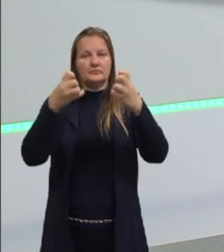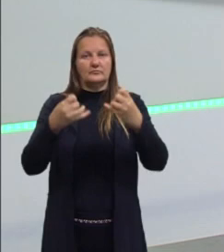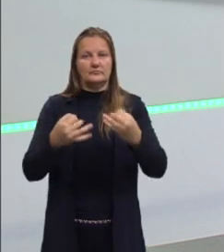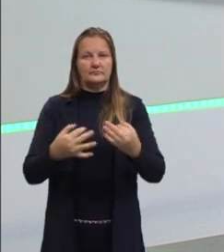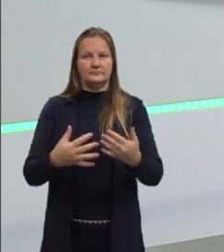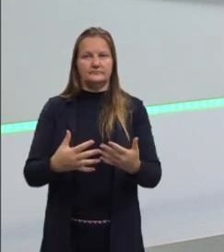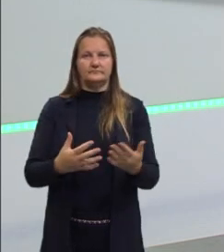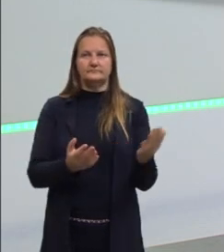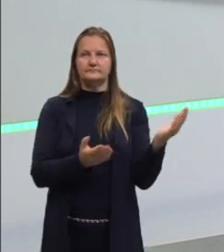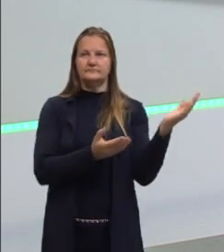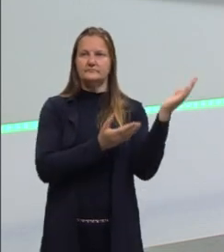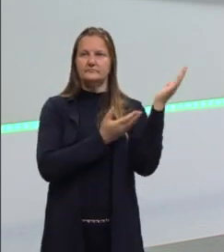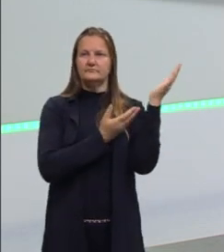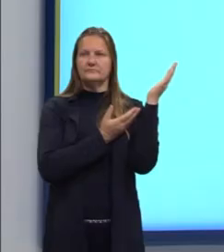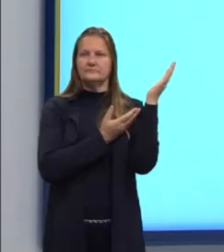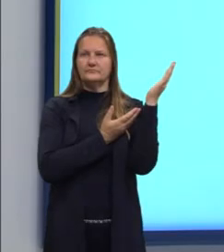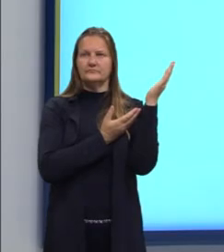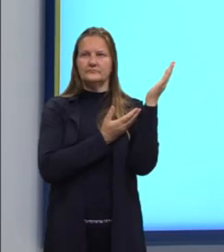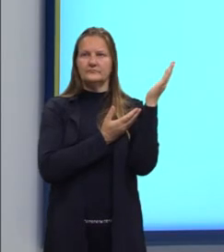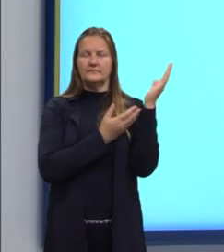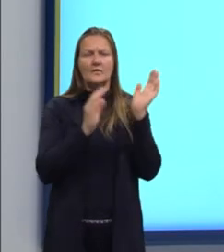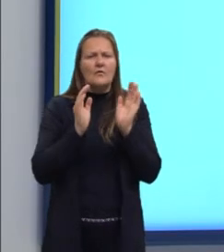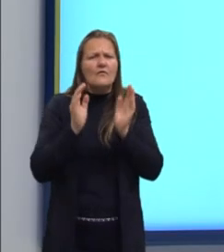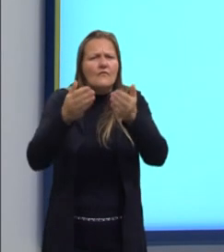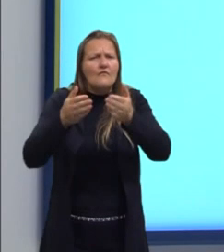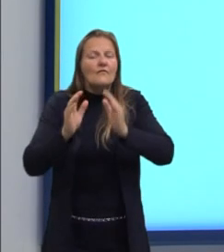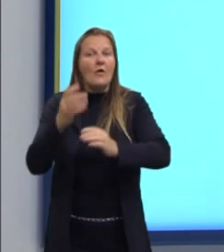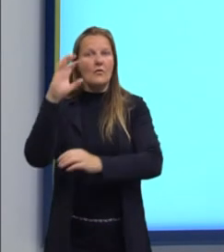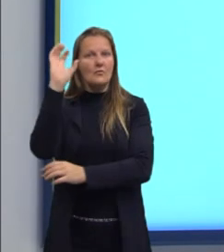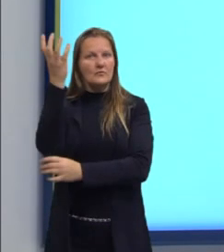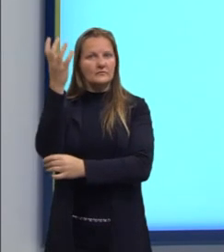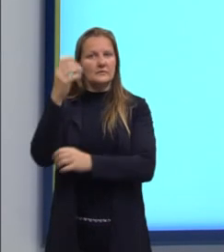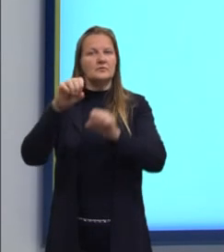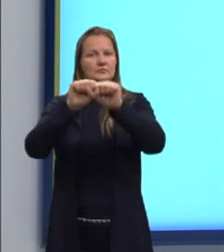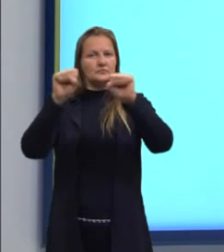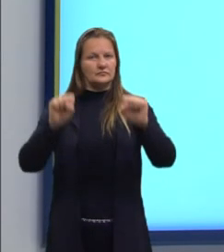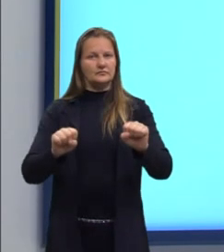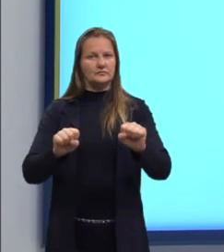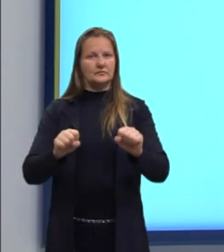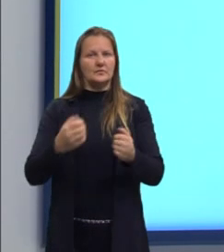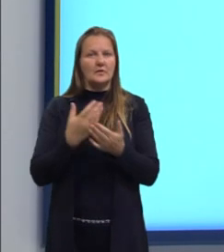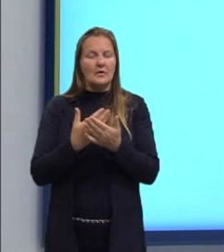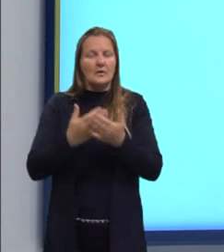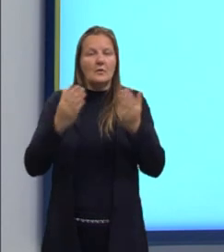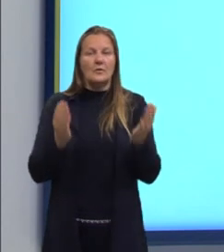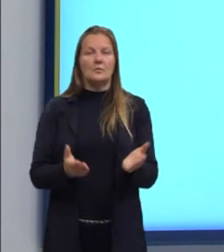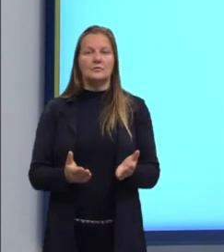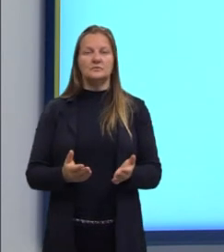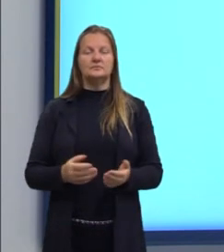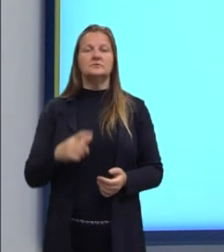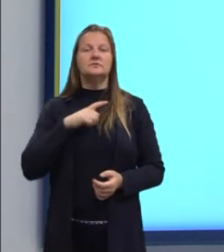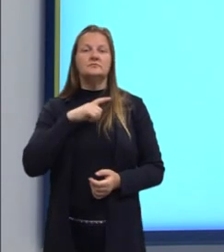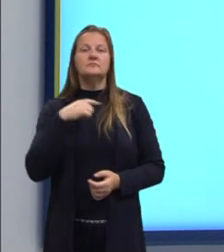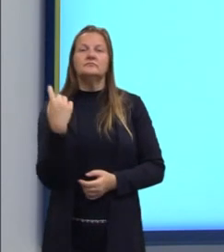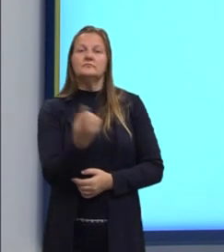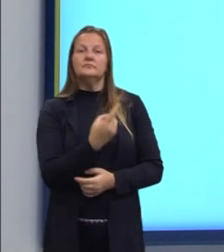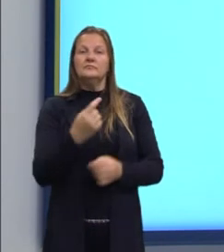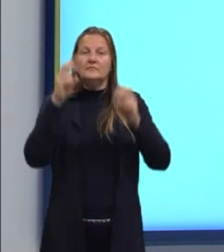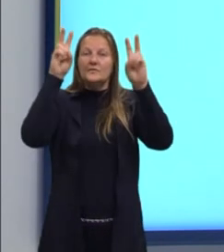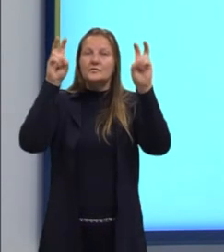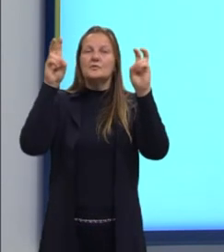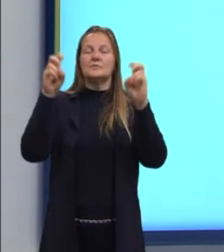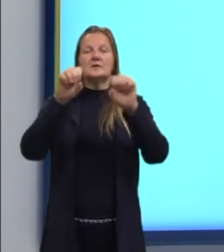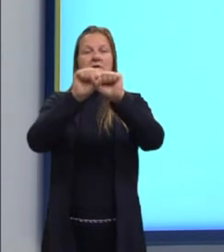então aqui o foco da resolução do sistemas tá na nossa aula de hoje nós vamos tratar então